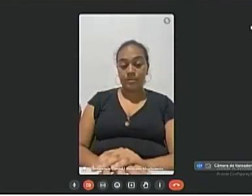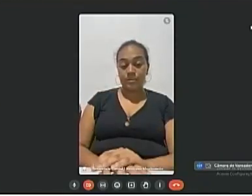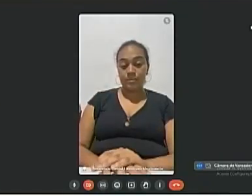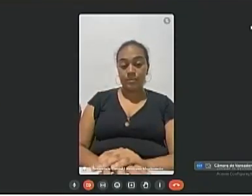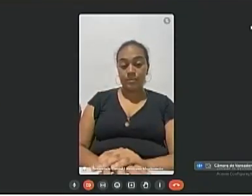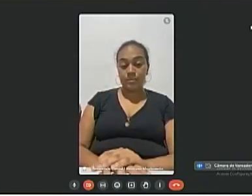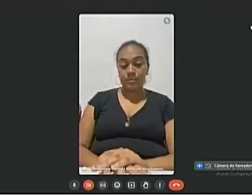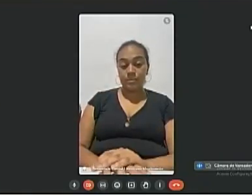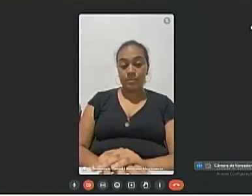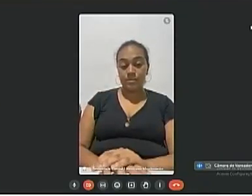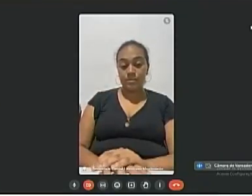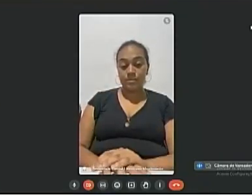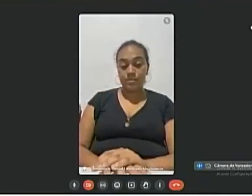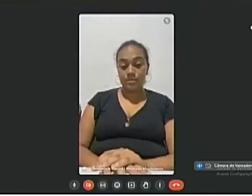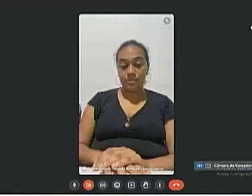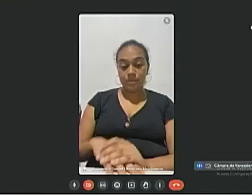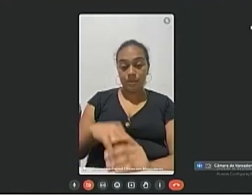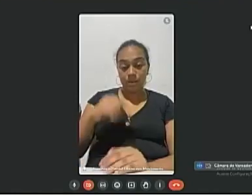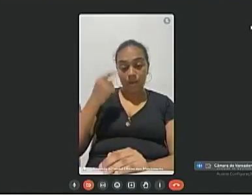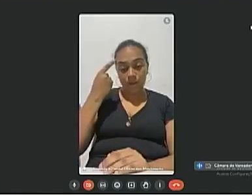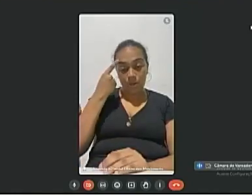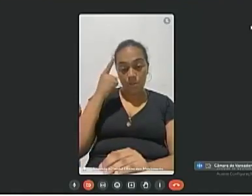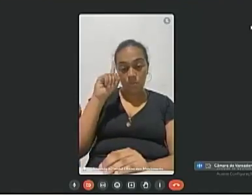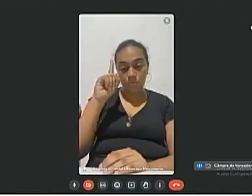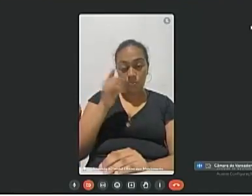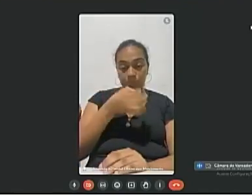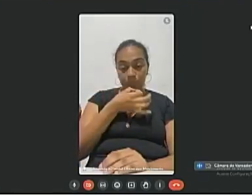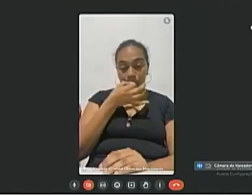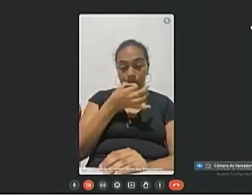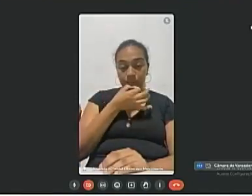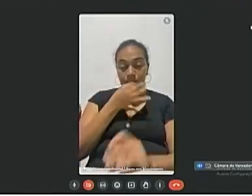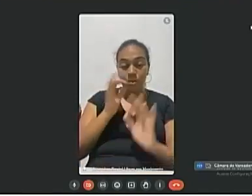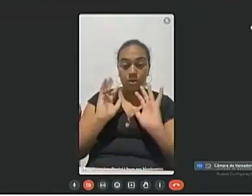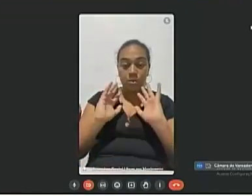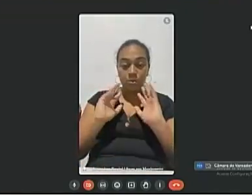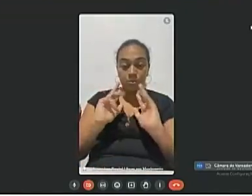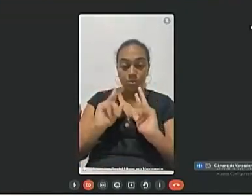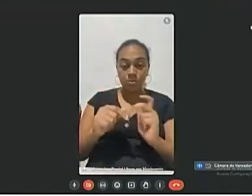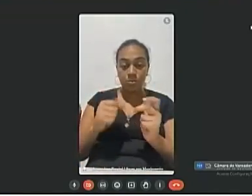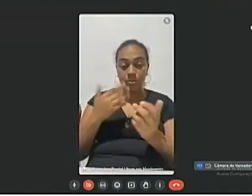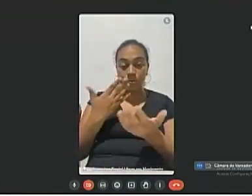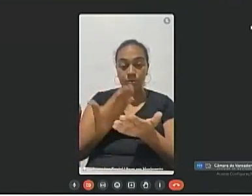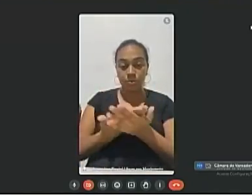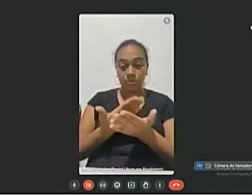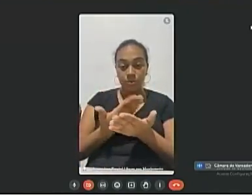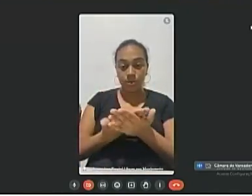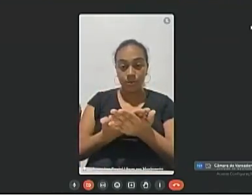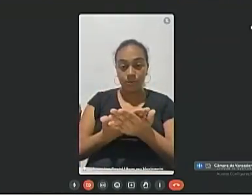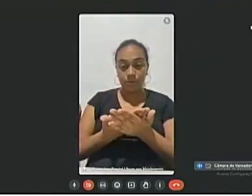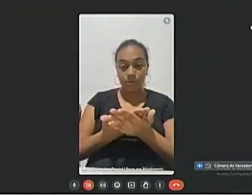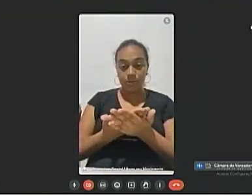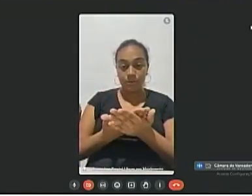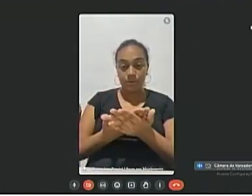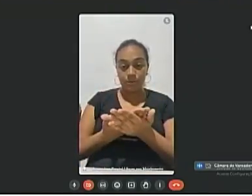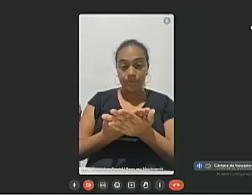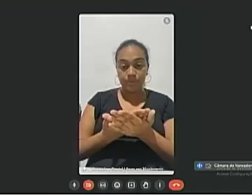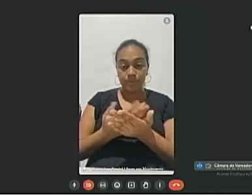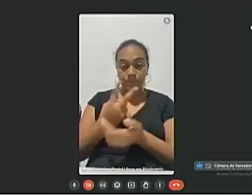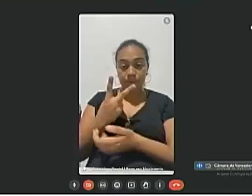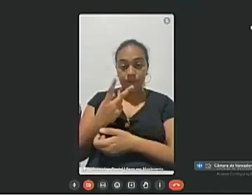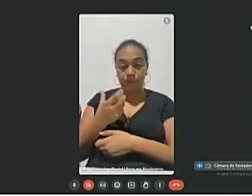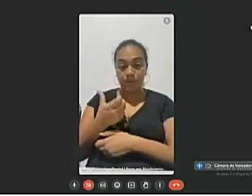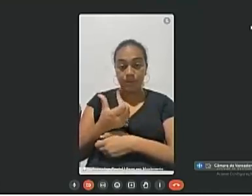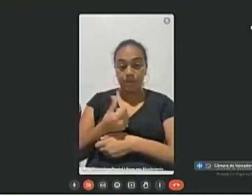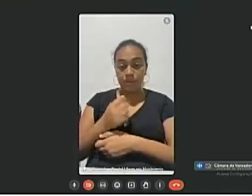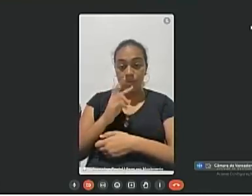Uma última sugestão aqui. Então, de tudo que foi estudado, pessoal, de essas 26 soluções já